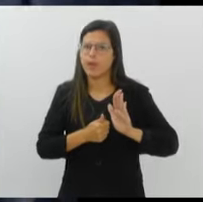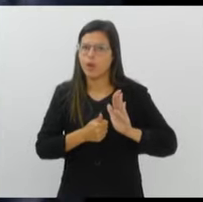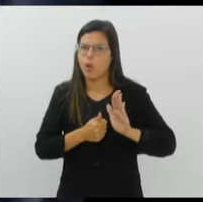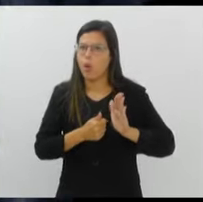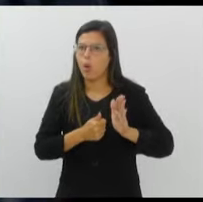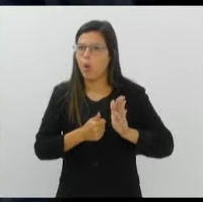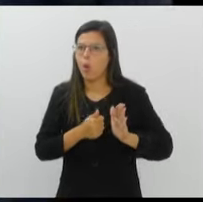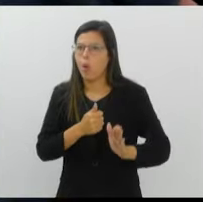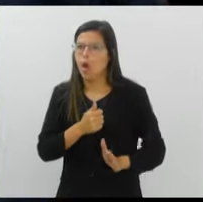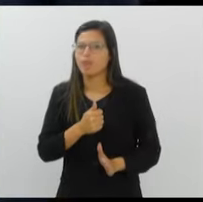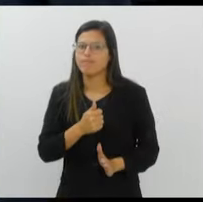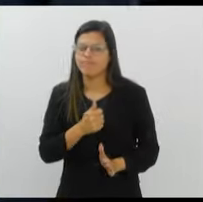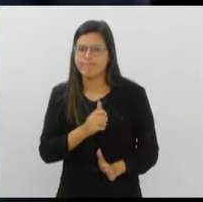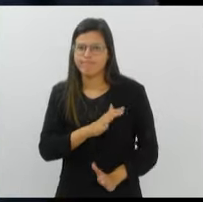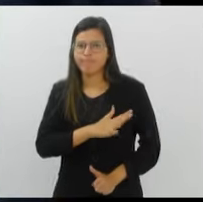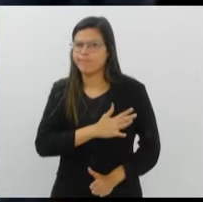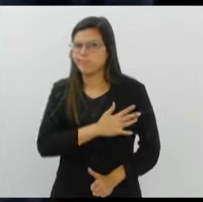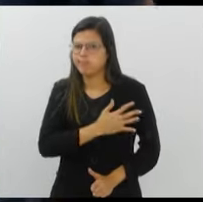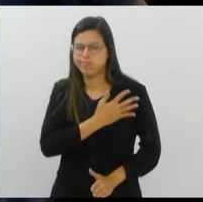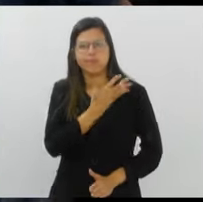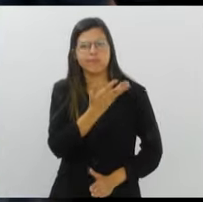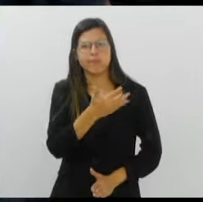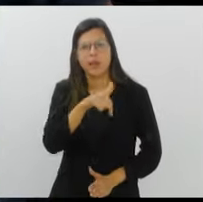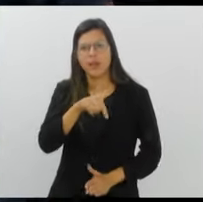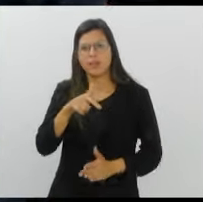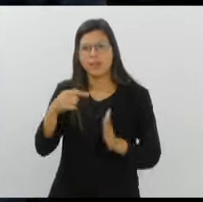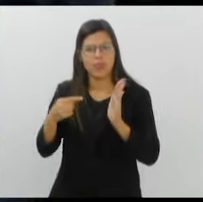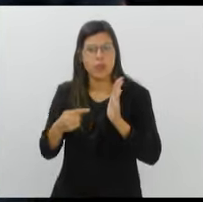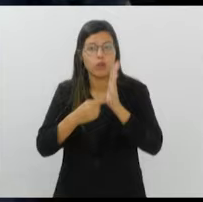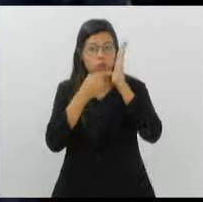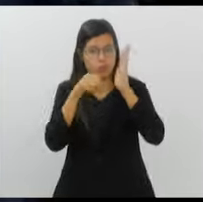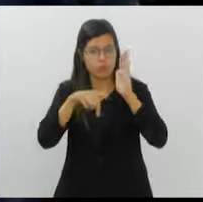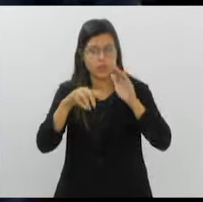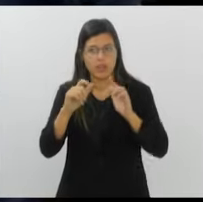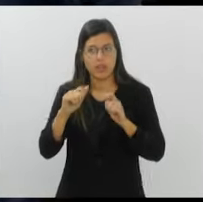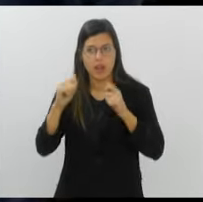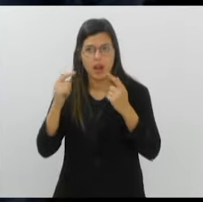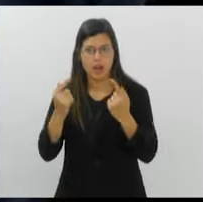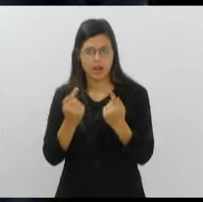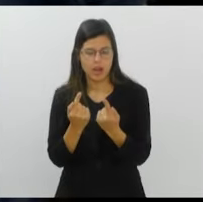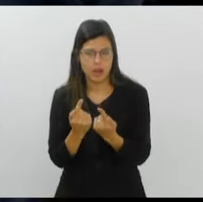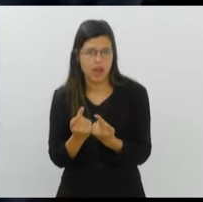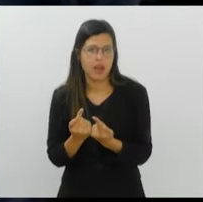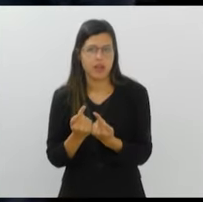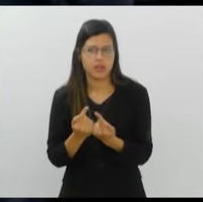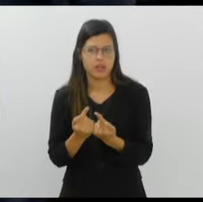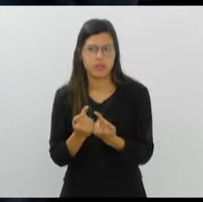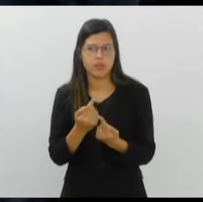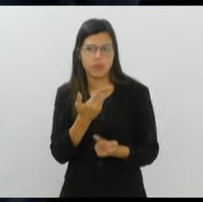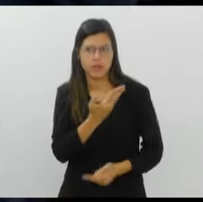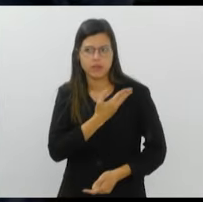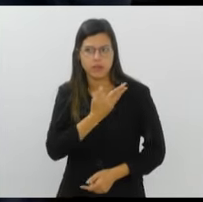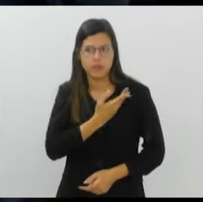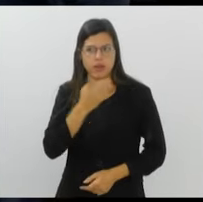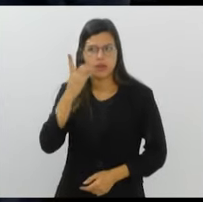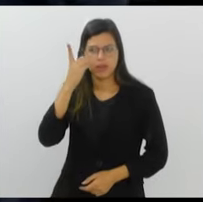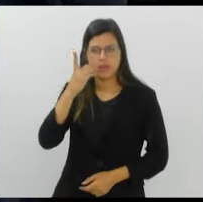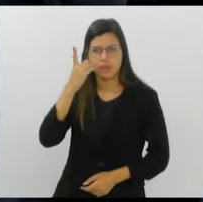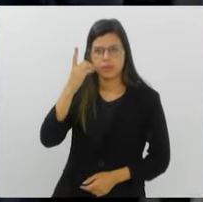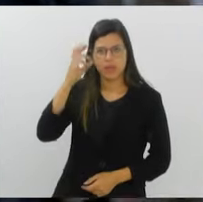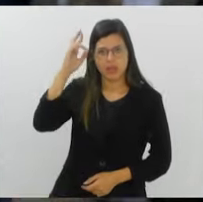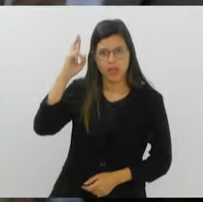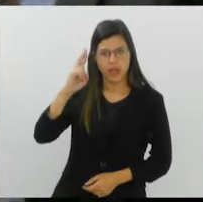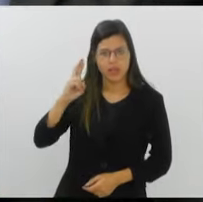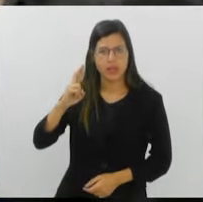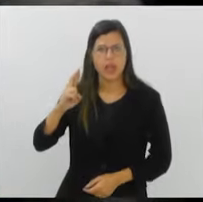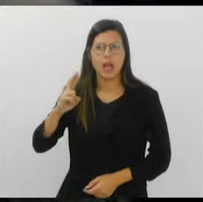a essas denúncias trazidas ao plenário da Assembleia Legislativa pelas minhas colegas deputadas Renata Souza